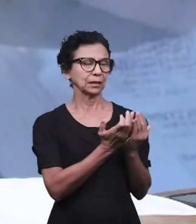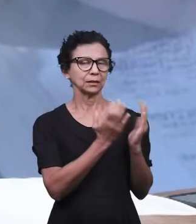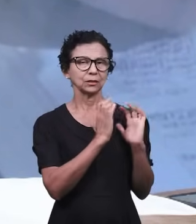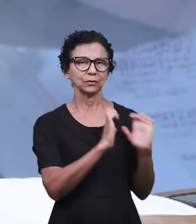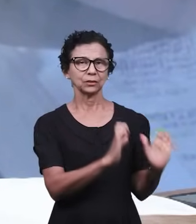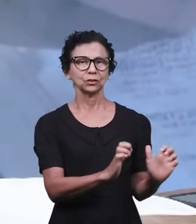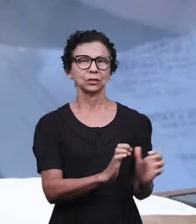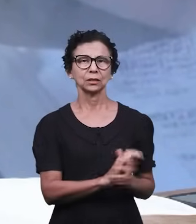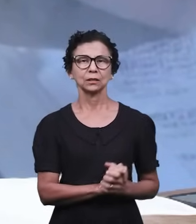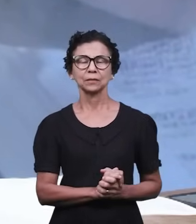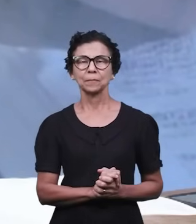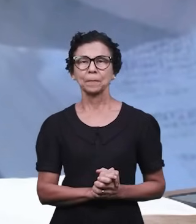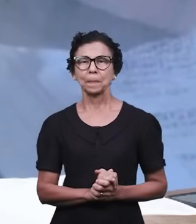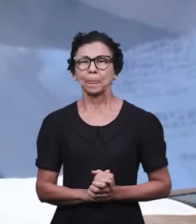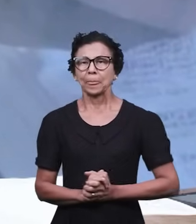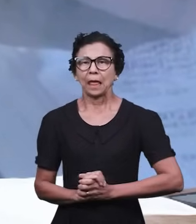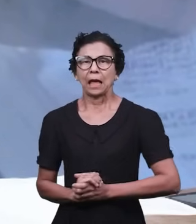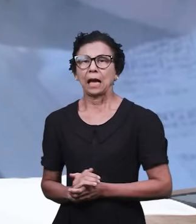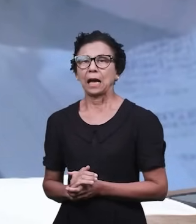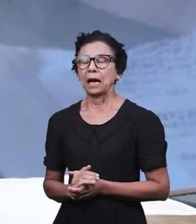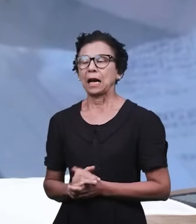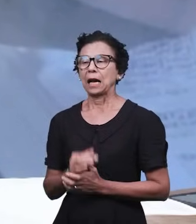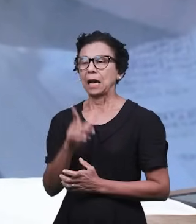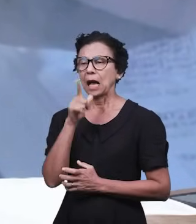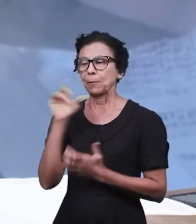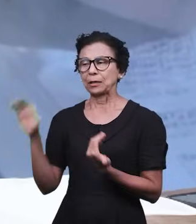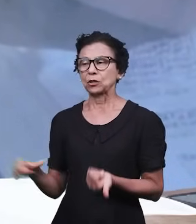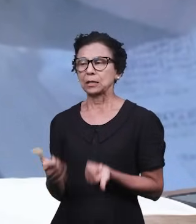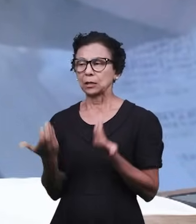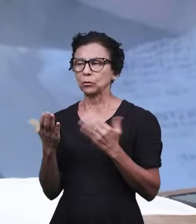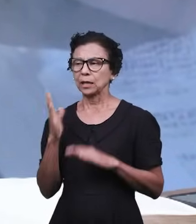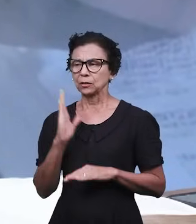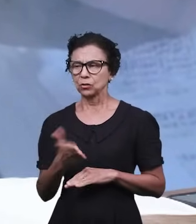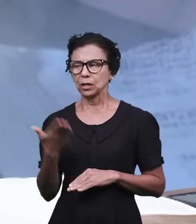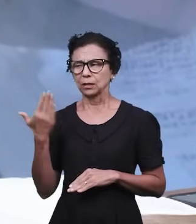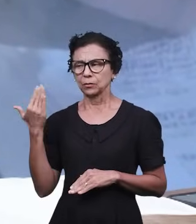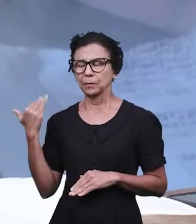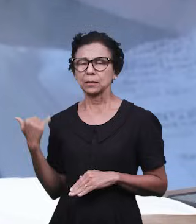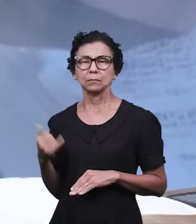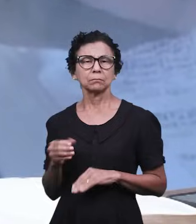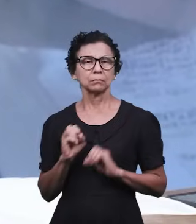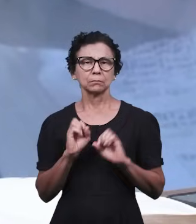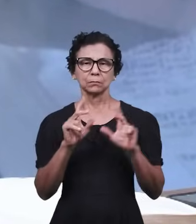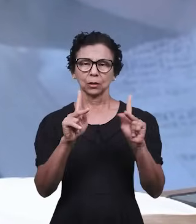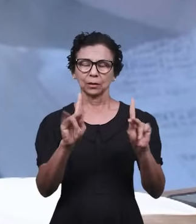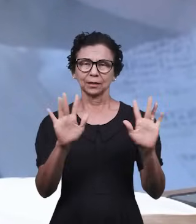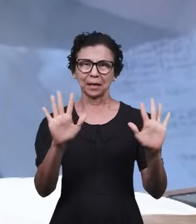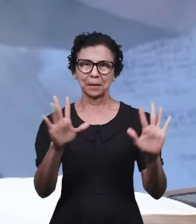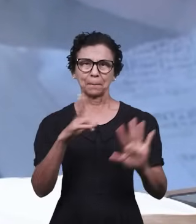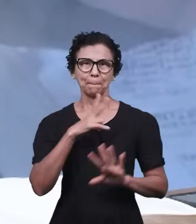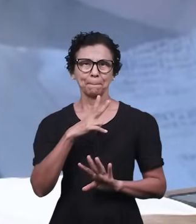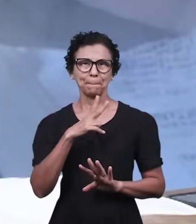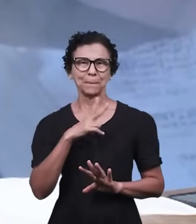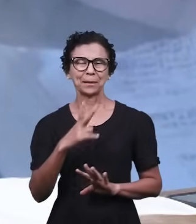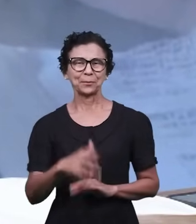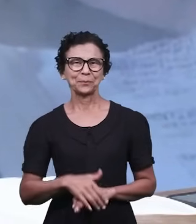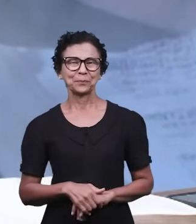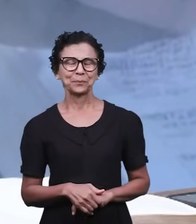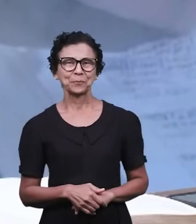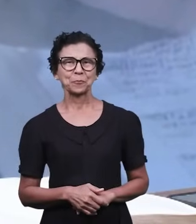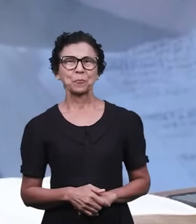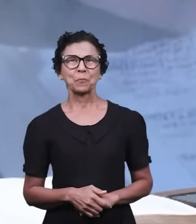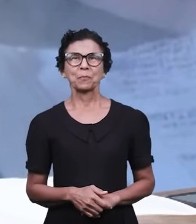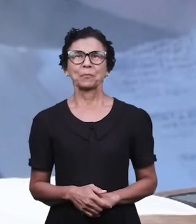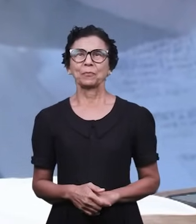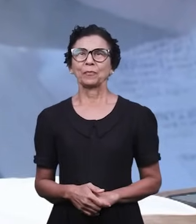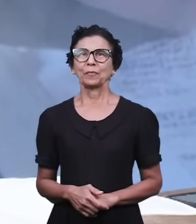Não quero batizar, já batizei, está tudo certo. Se quiser batizar, é uma decisão pessoal da pessoa, de cada um. Nós